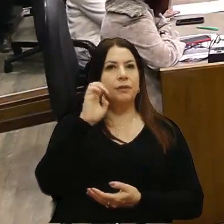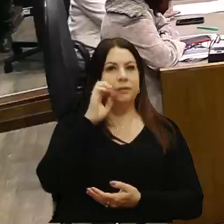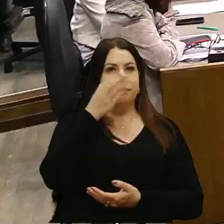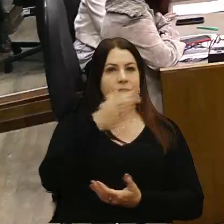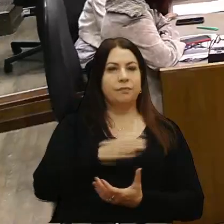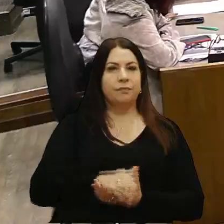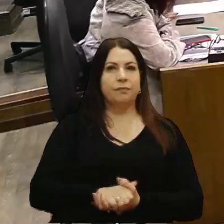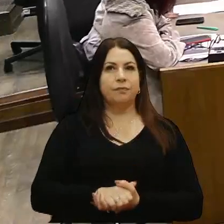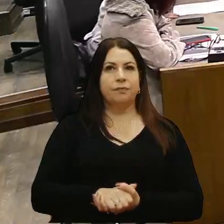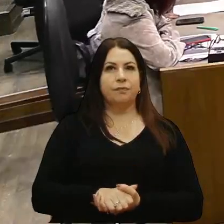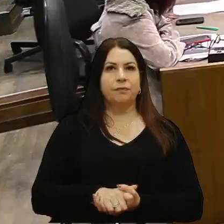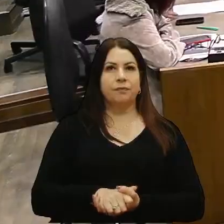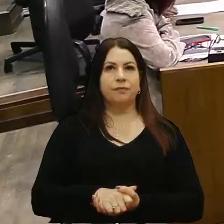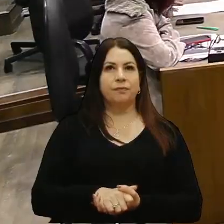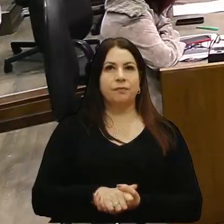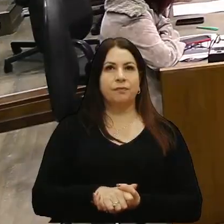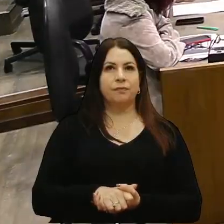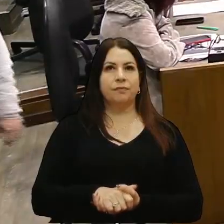Balardim.